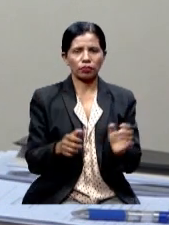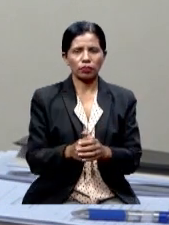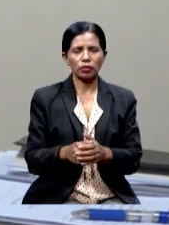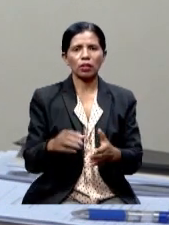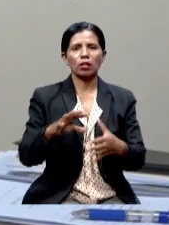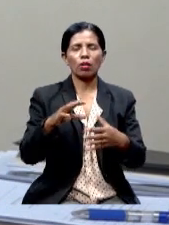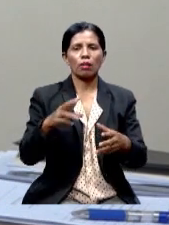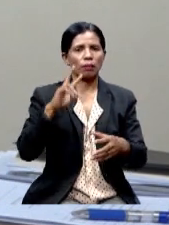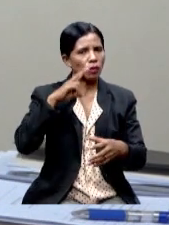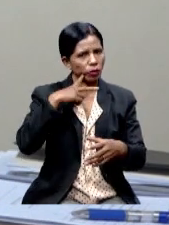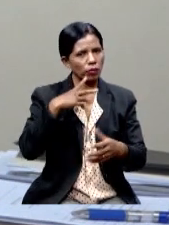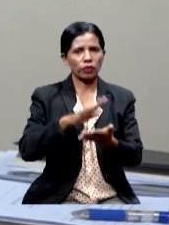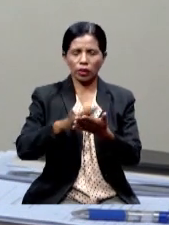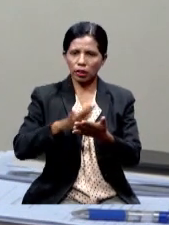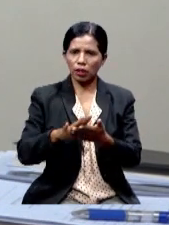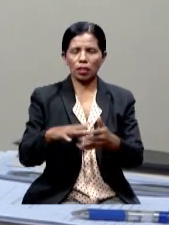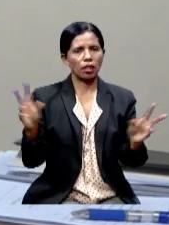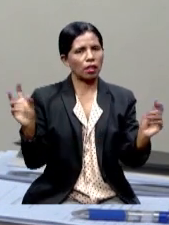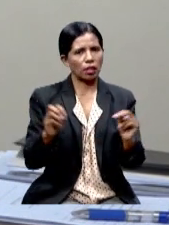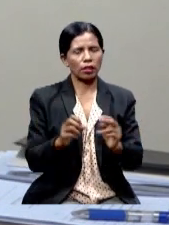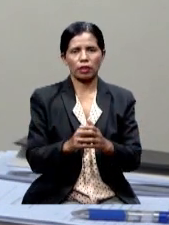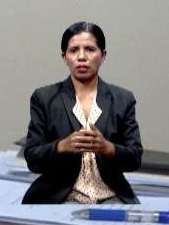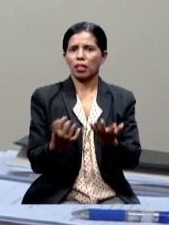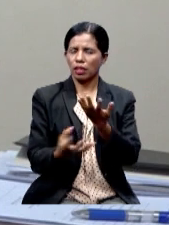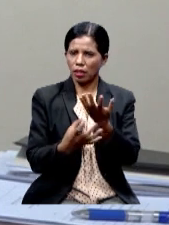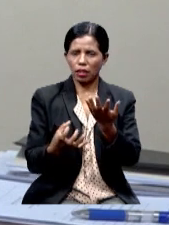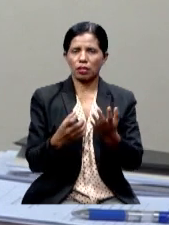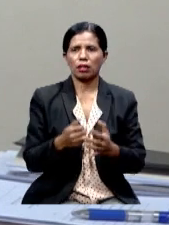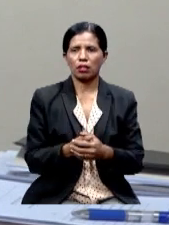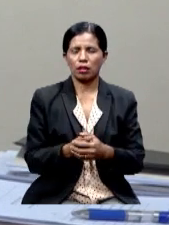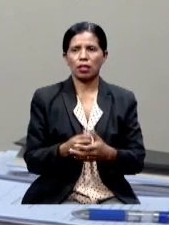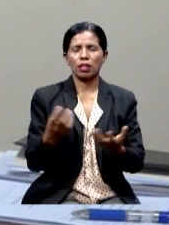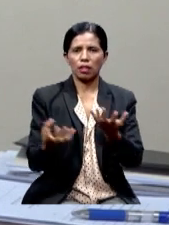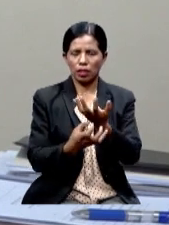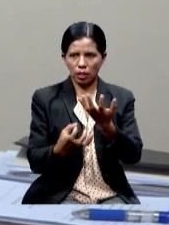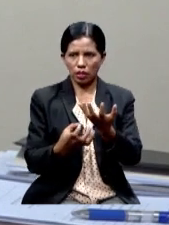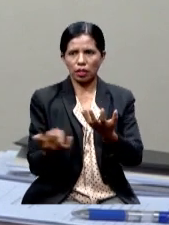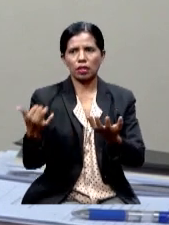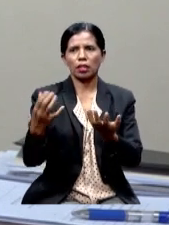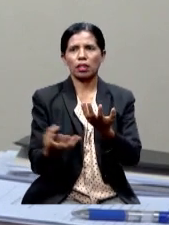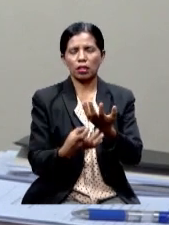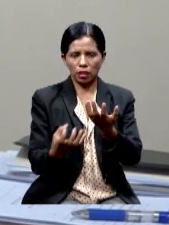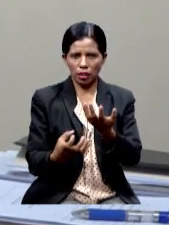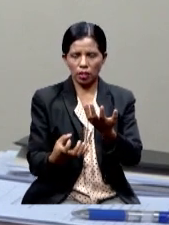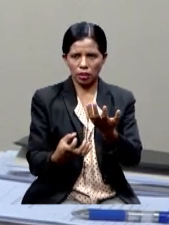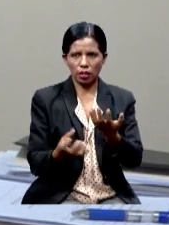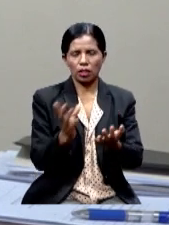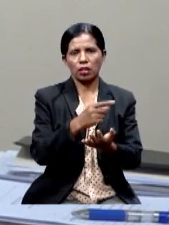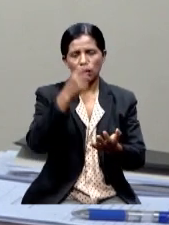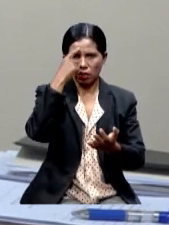mo sanesa, se ele faz o homos, galera. E o agira quando tem mo sanesa. E o momento tem, se ele tem, tu tasak, galera.